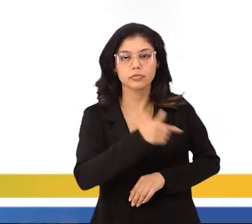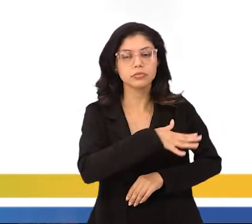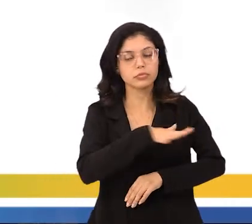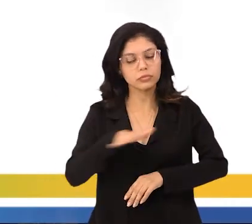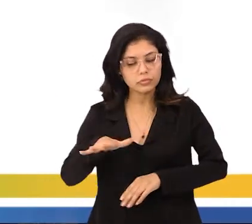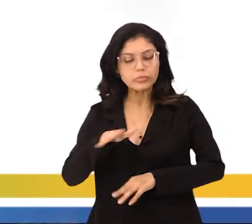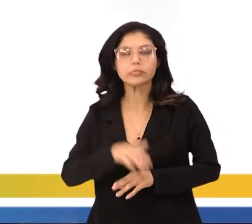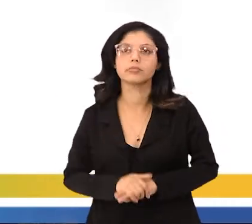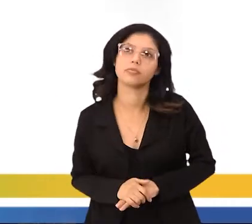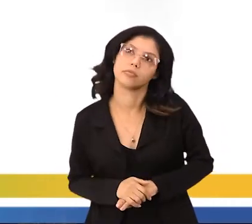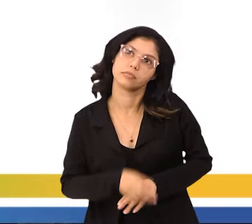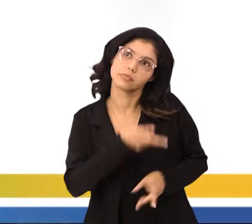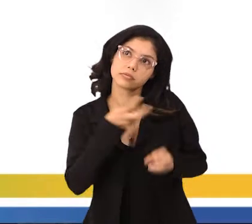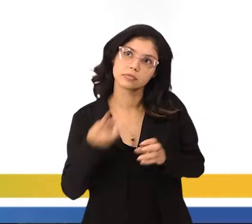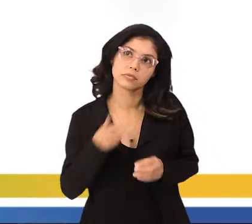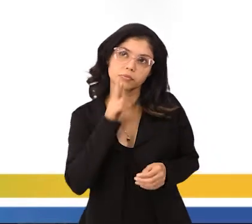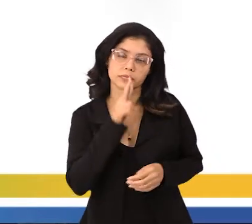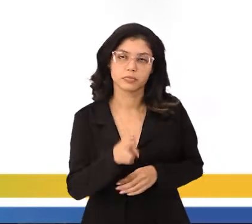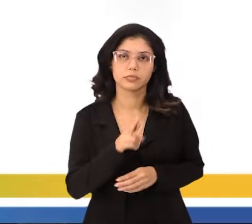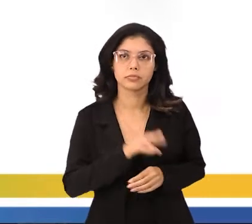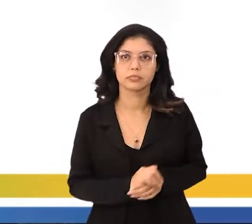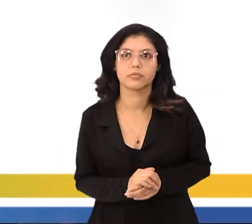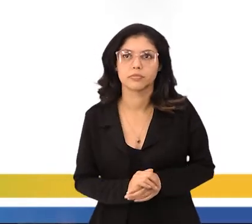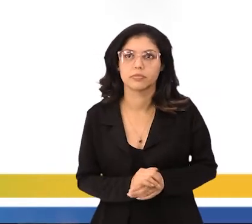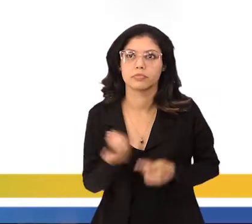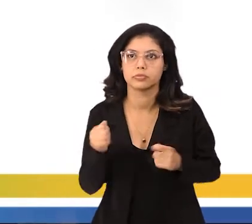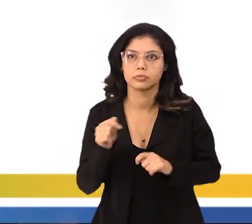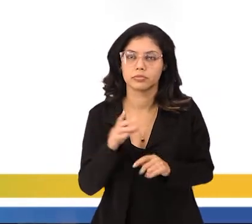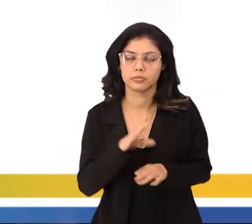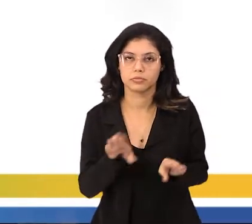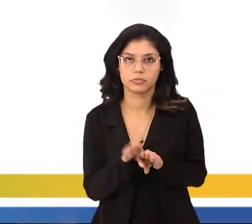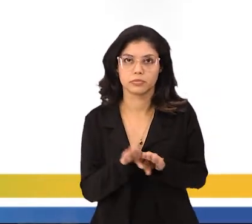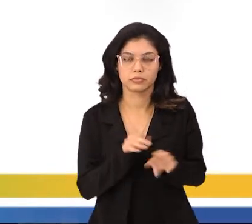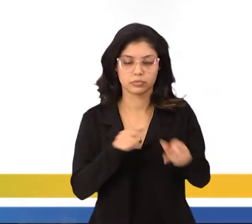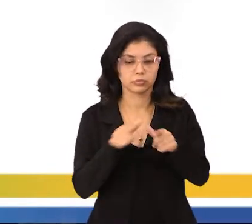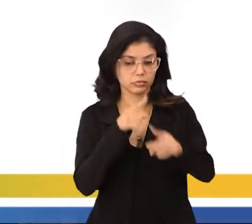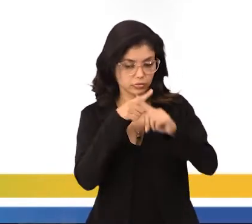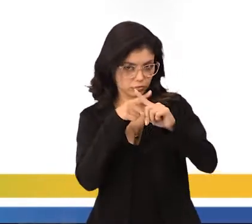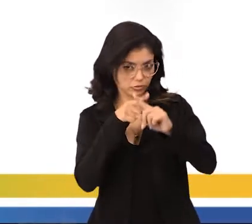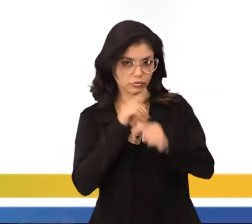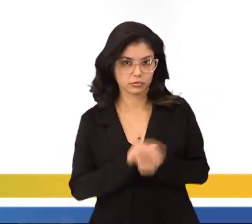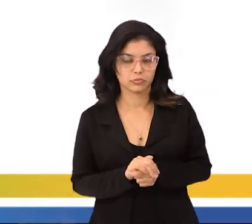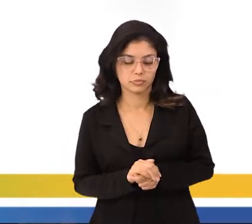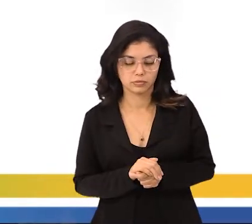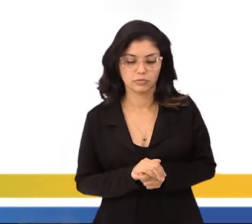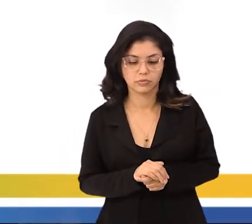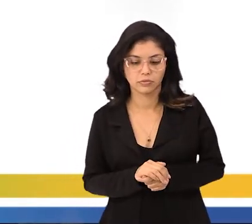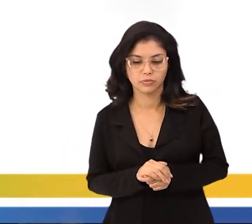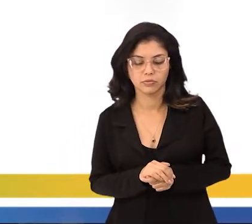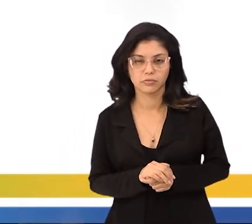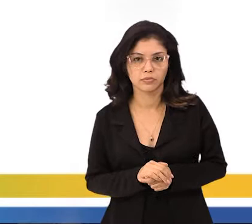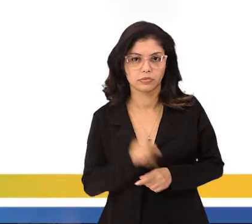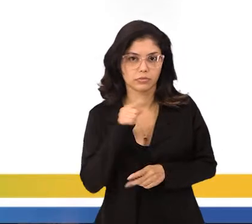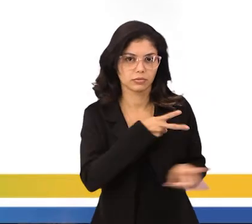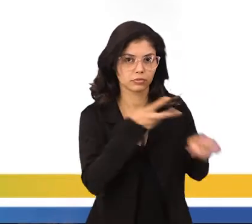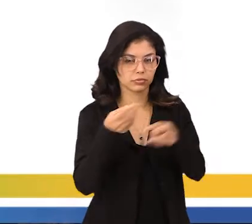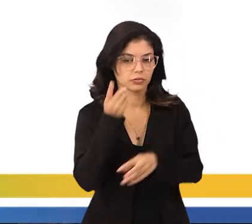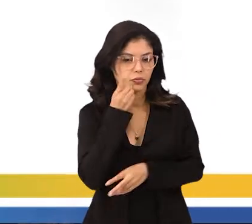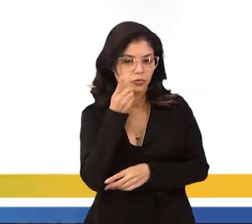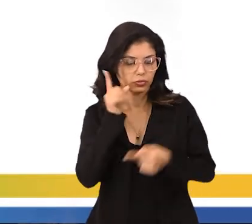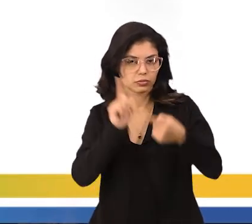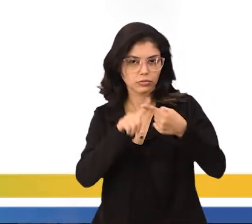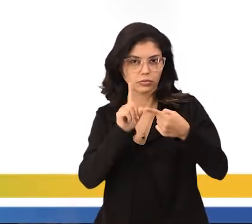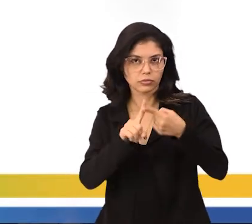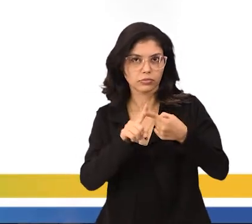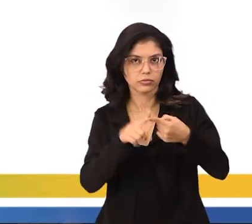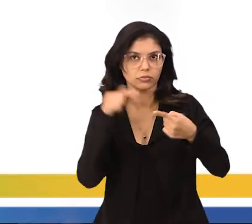semanas. Perceba que para resolver a situação, pessoal, a gente vai trabalhar com a multiplicação. Ou seja, perceba que em um dia, a vovó